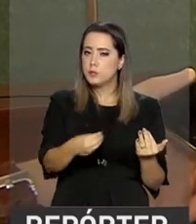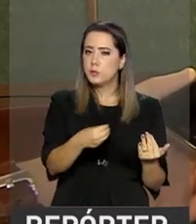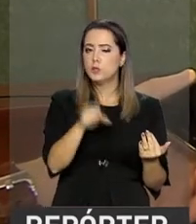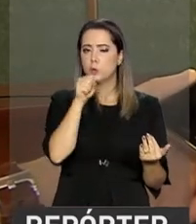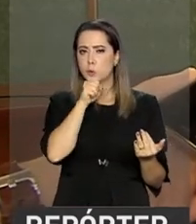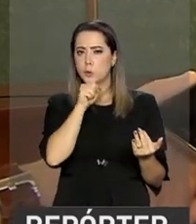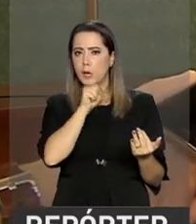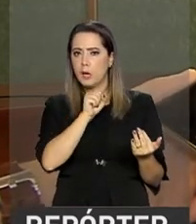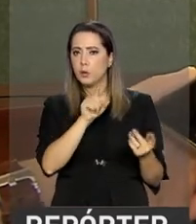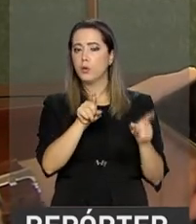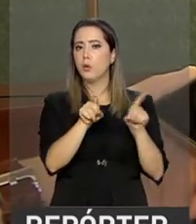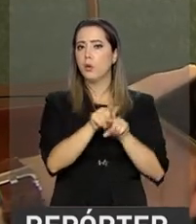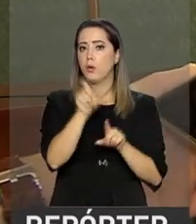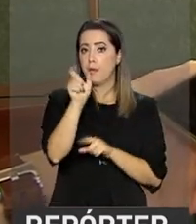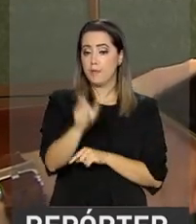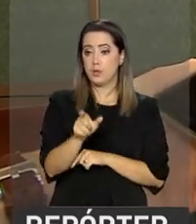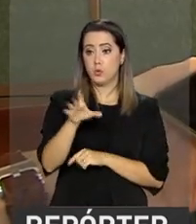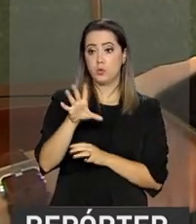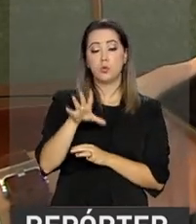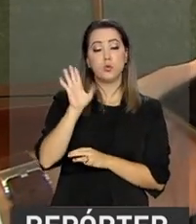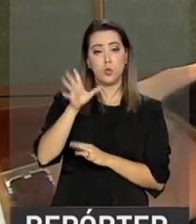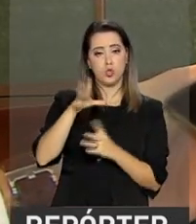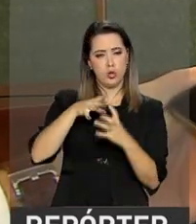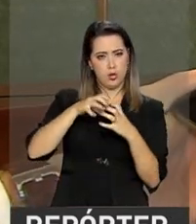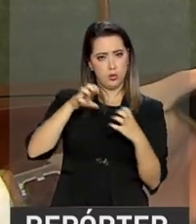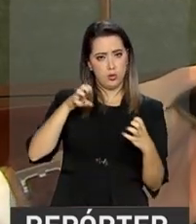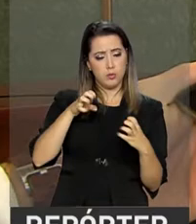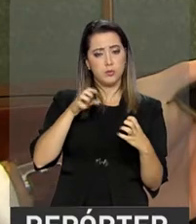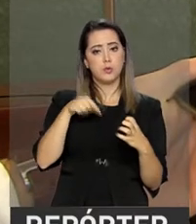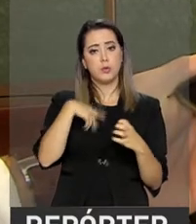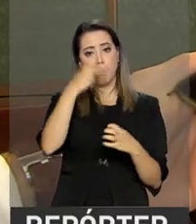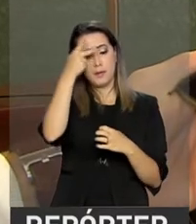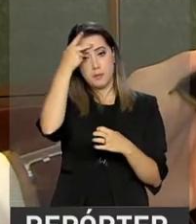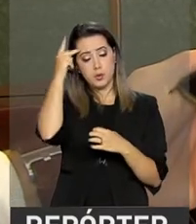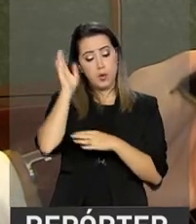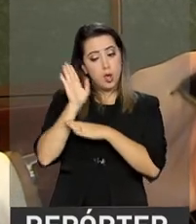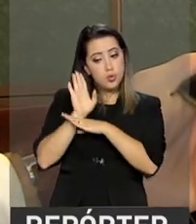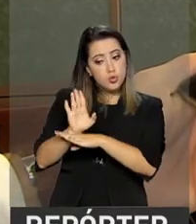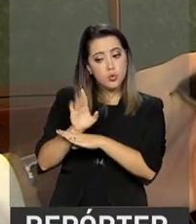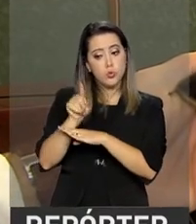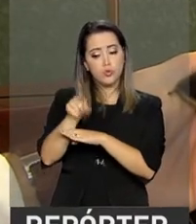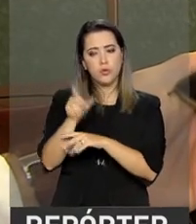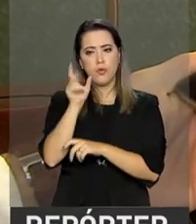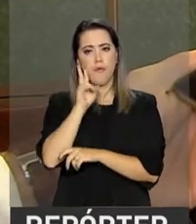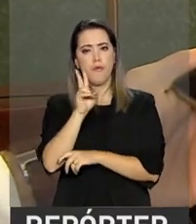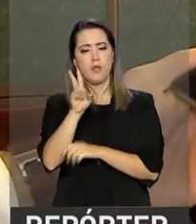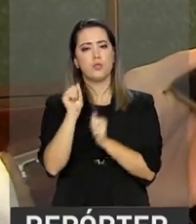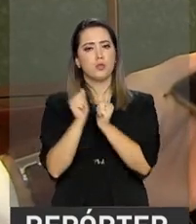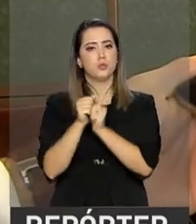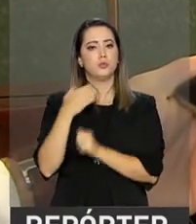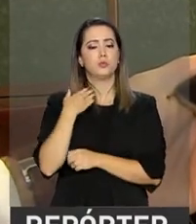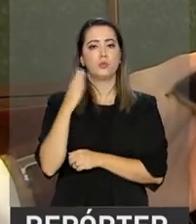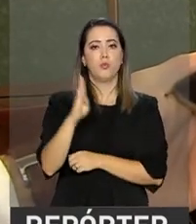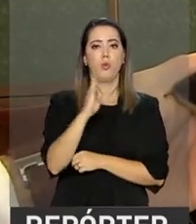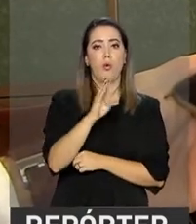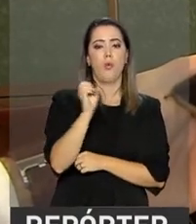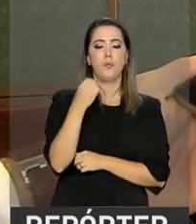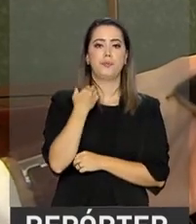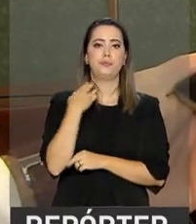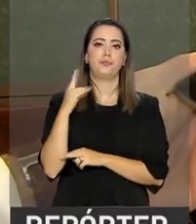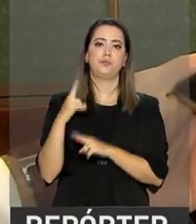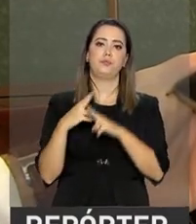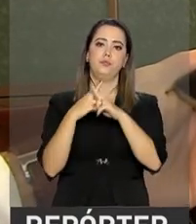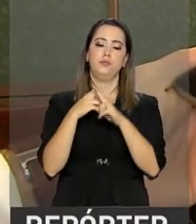netos da queda desse público em idade mais avançada aqui é o cine verifique na agência do banco do brasil na agência da caixa econômica